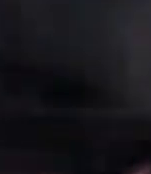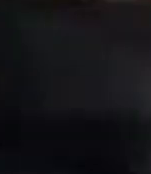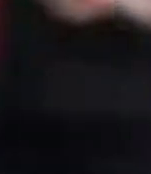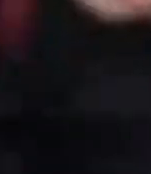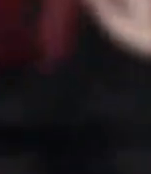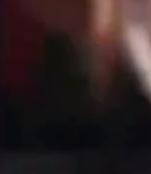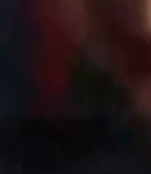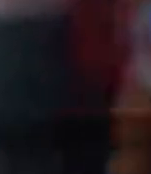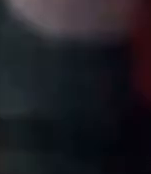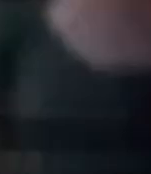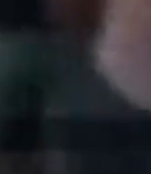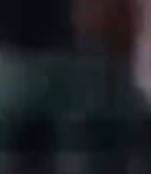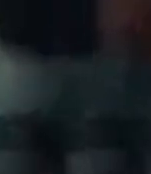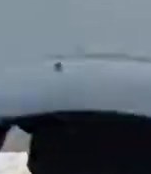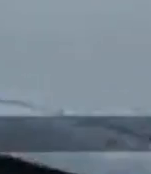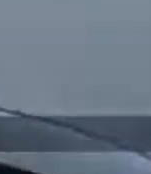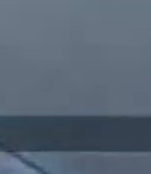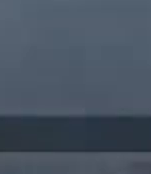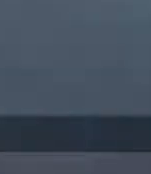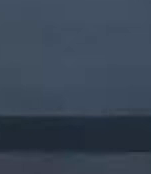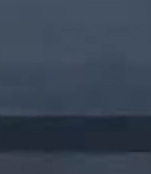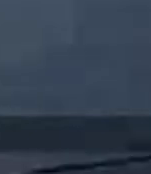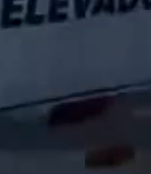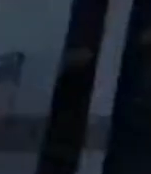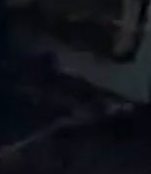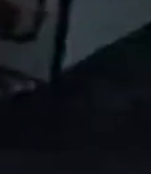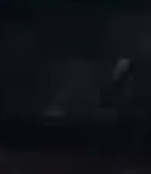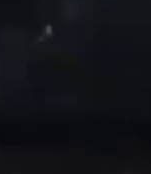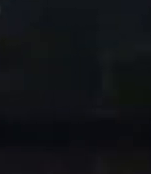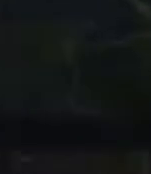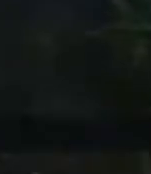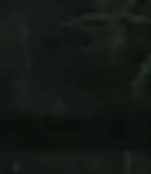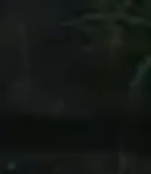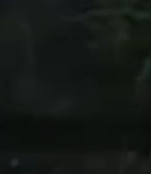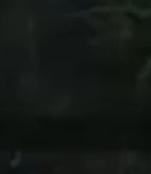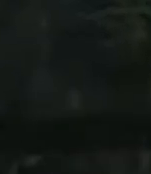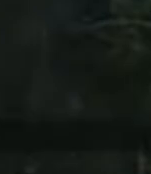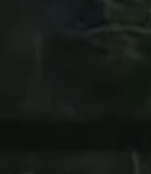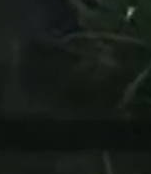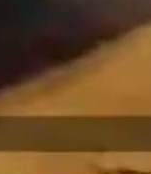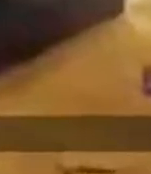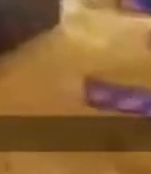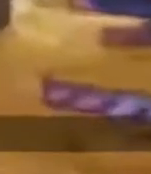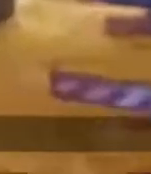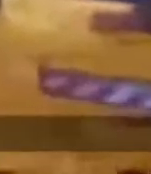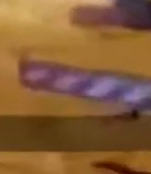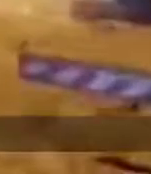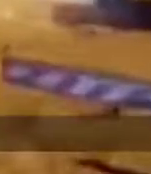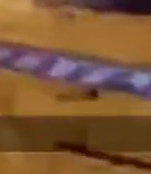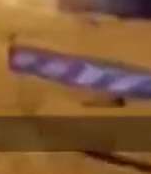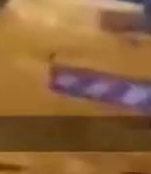parado, ó, esperando, ó. Erzin contratou às vésperas da eleição a Atlântico Transportes por mais